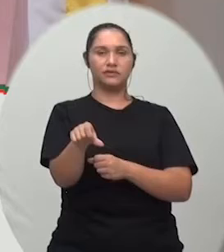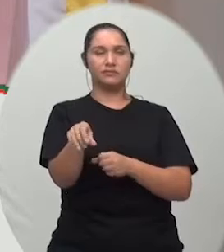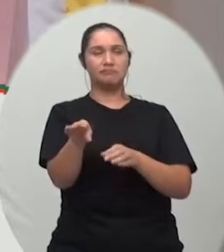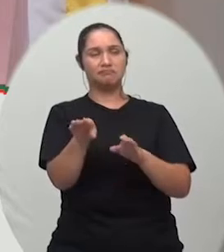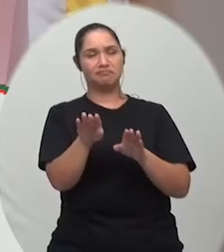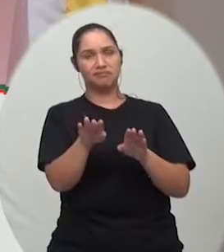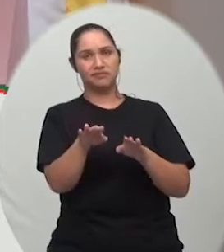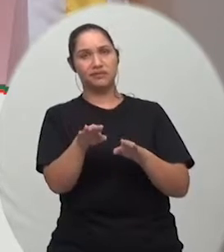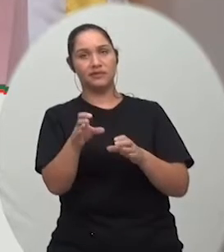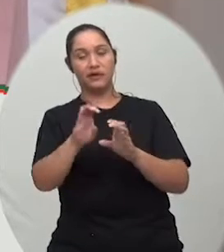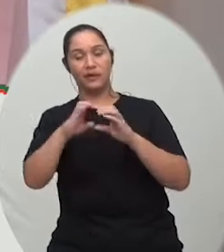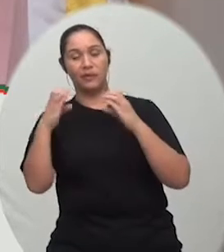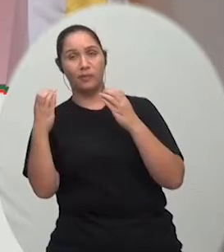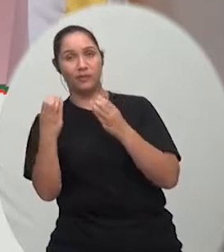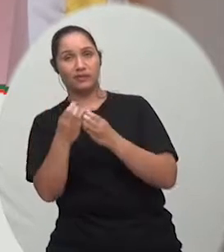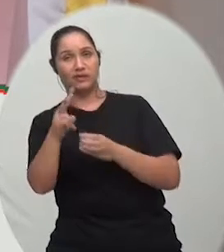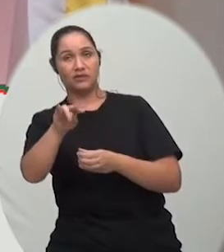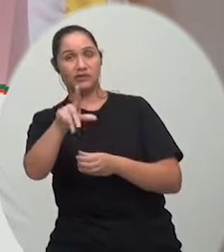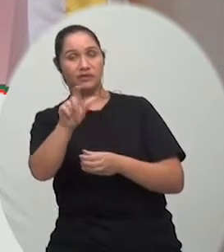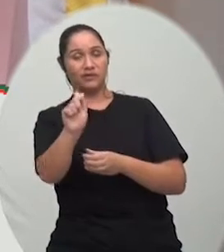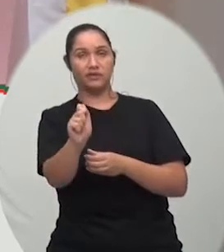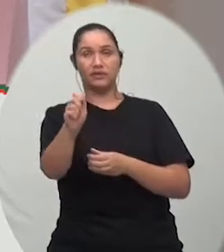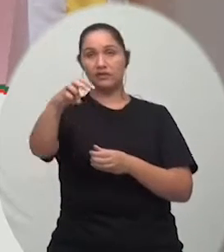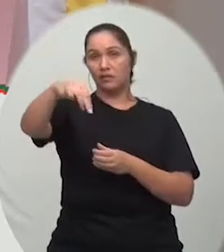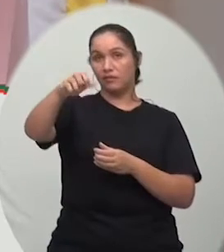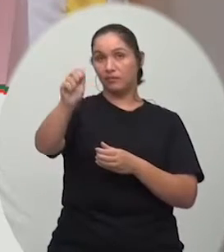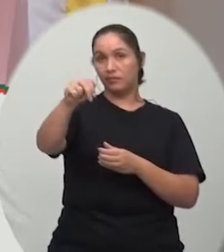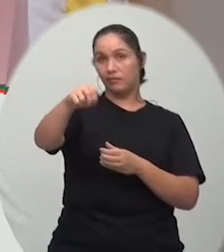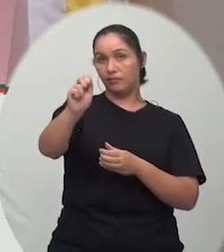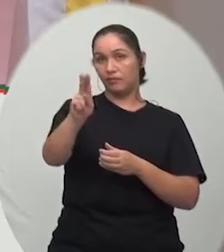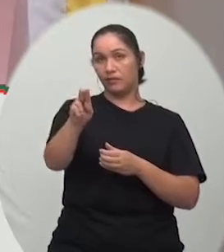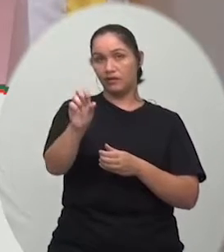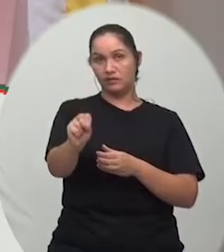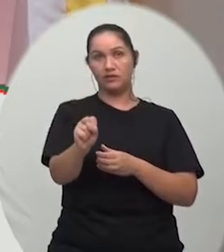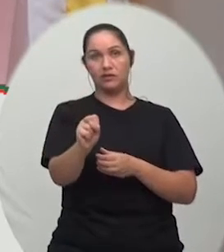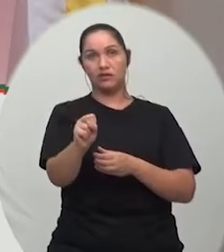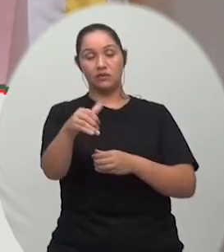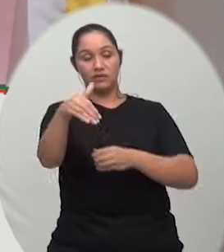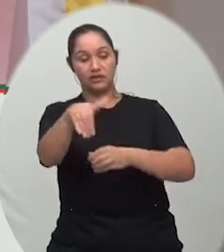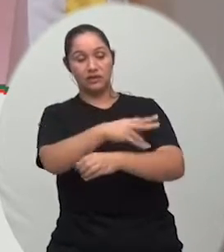a comunidade da Vila Manaus, nessas ruas citadas,